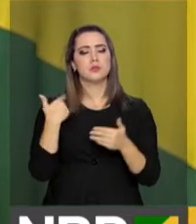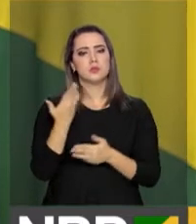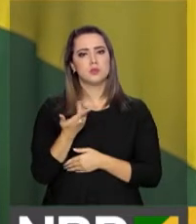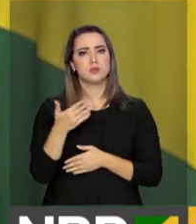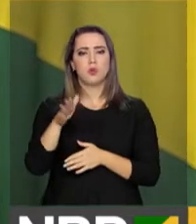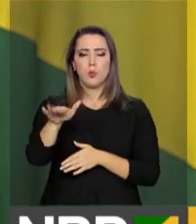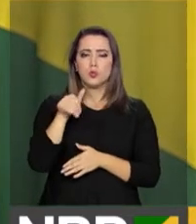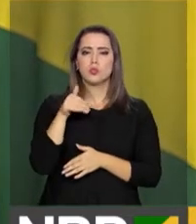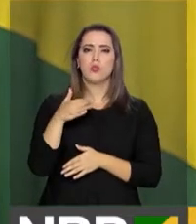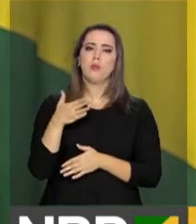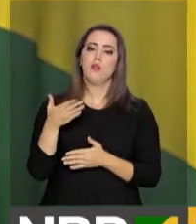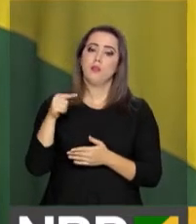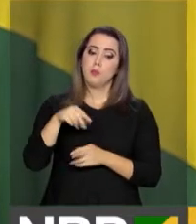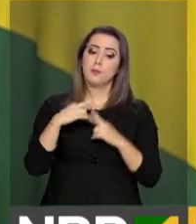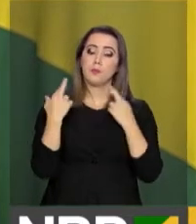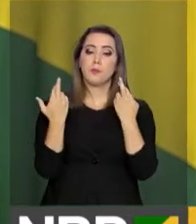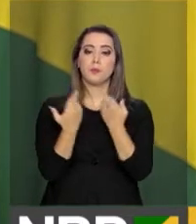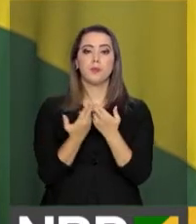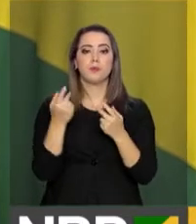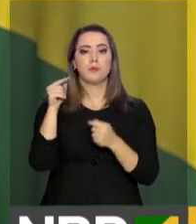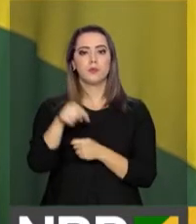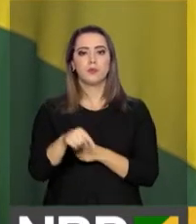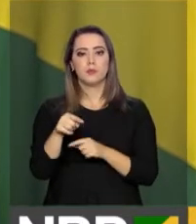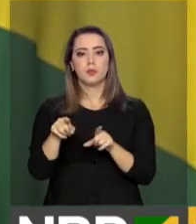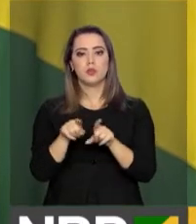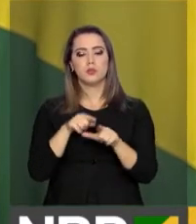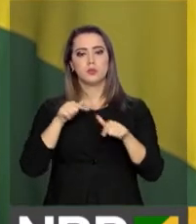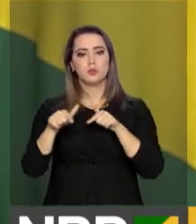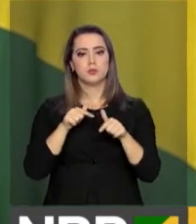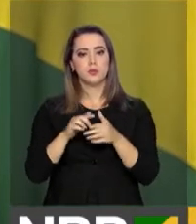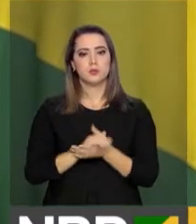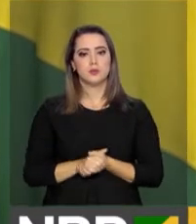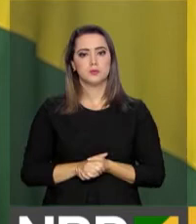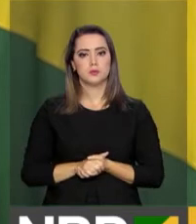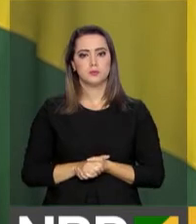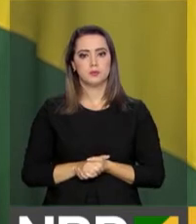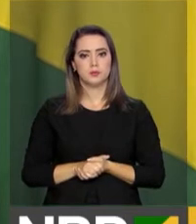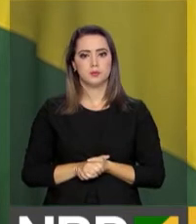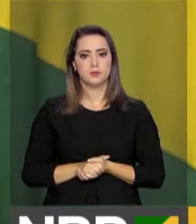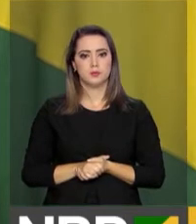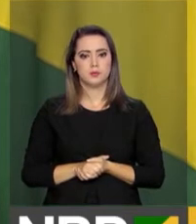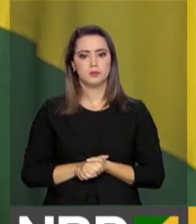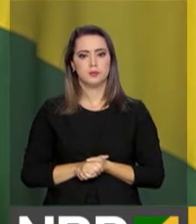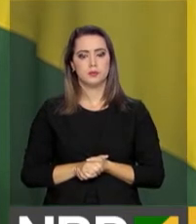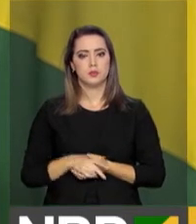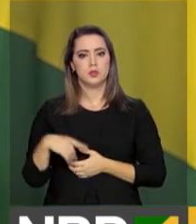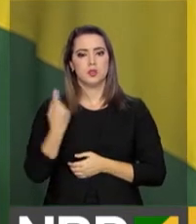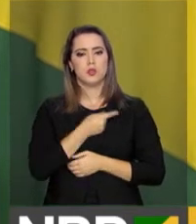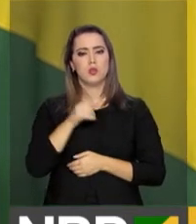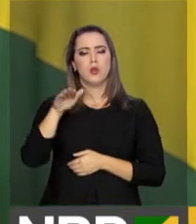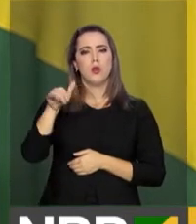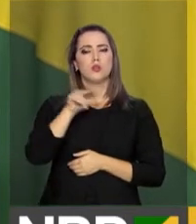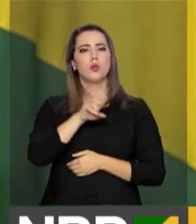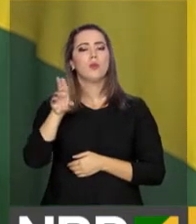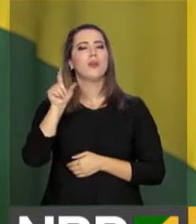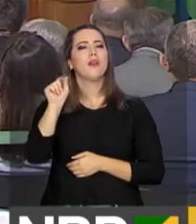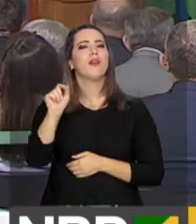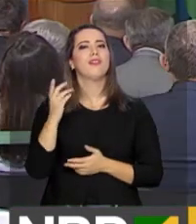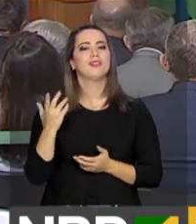assim chamei para esta reunião é de trabalho é a que nós chamamos agora